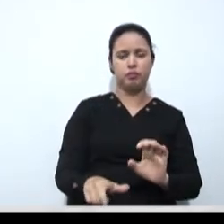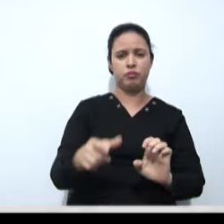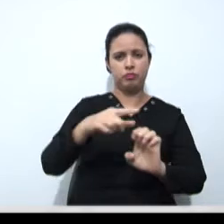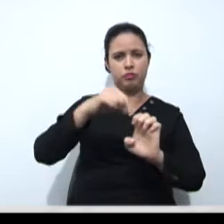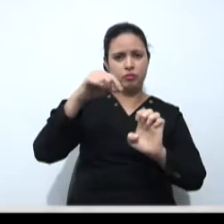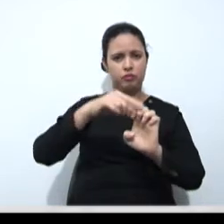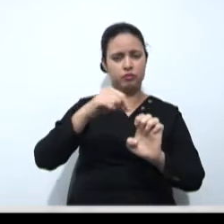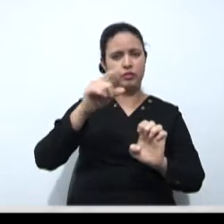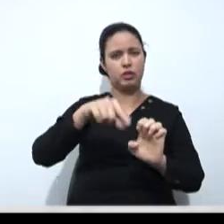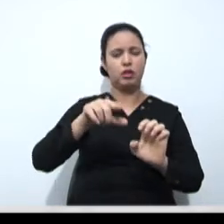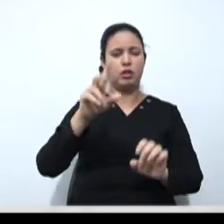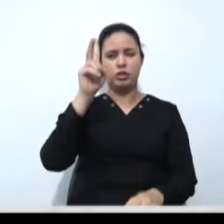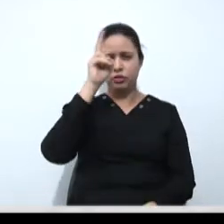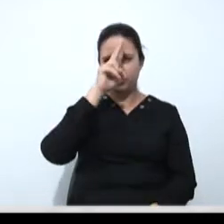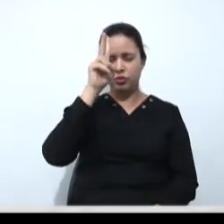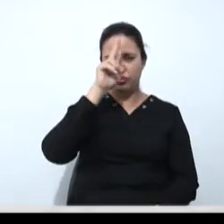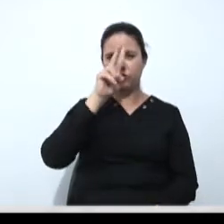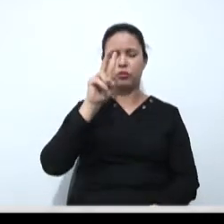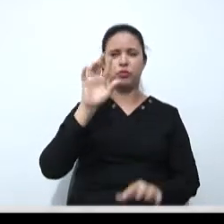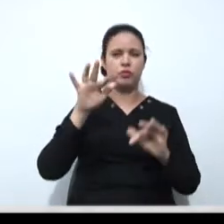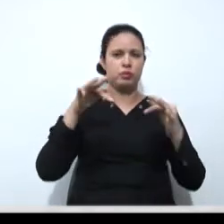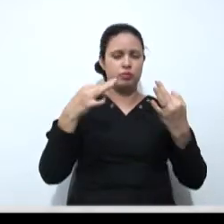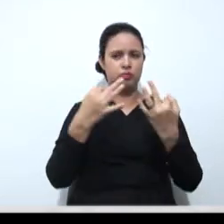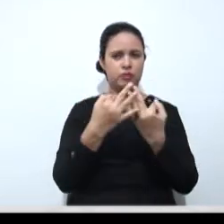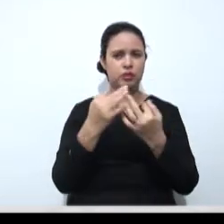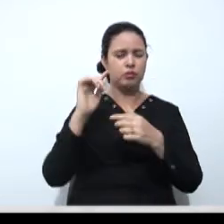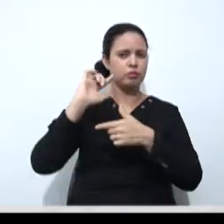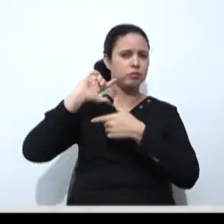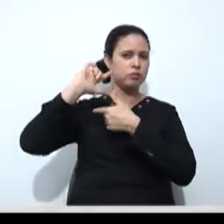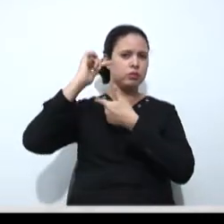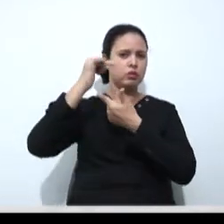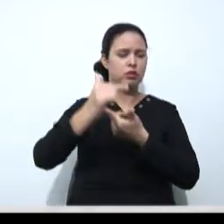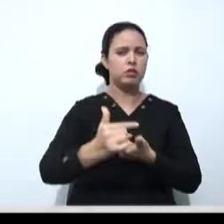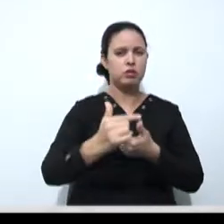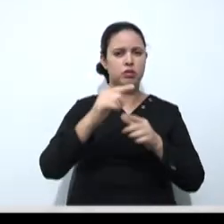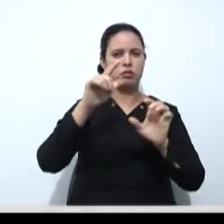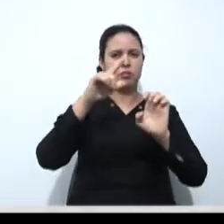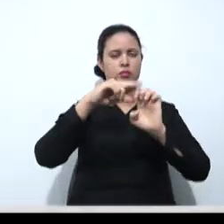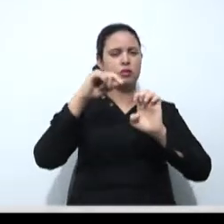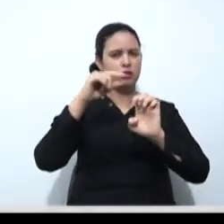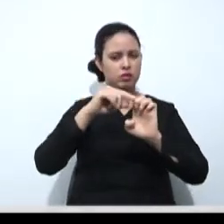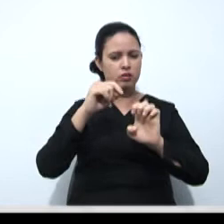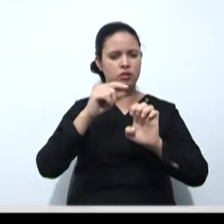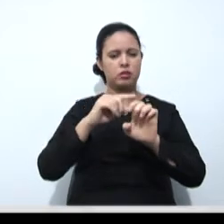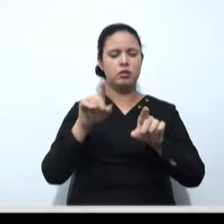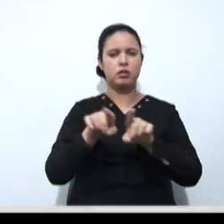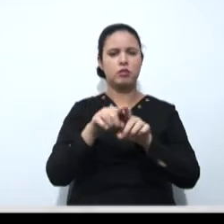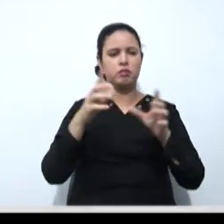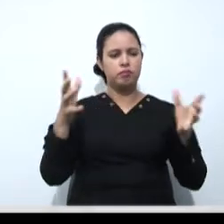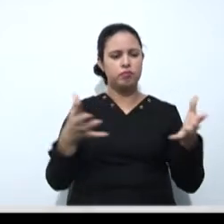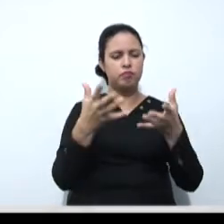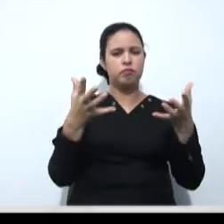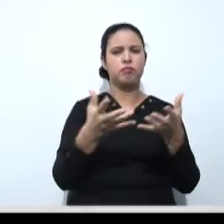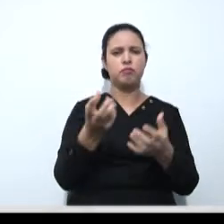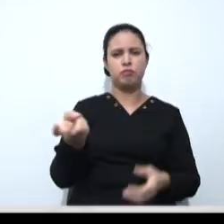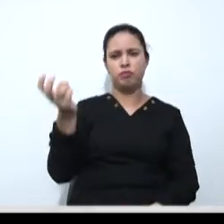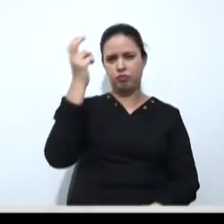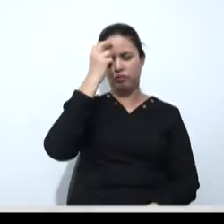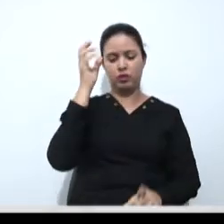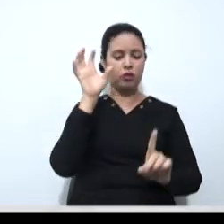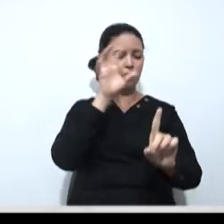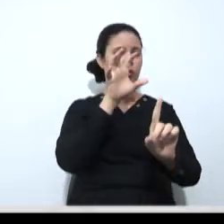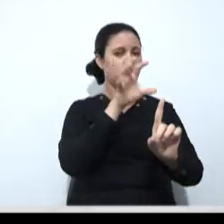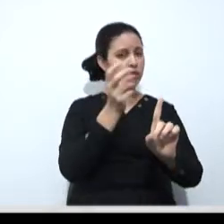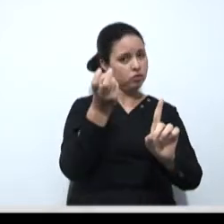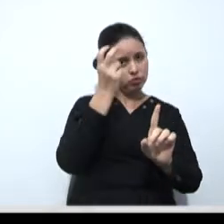à história familiar, à tradição empreendedora, se é uma tradição familiar também, às influências culturais que esse indivíduo